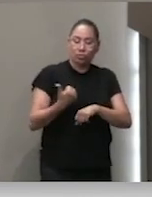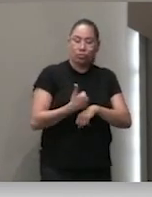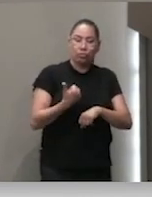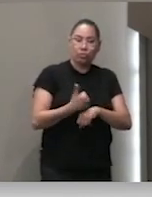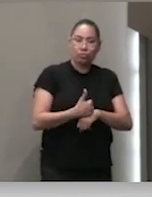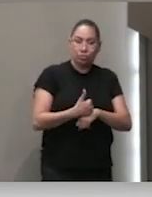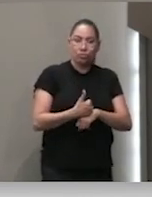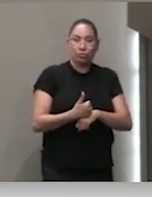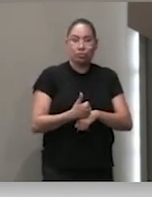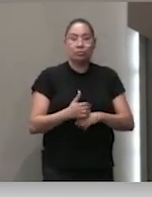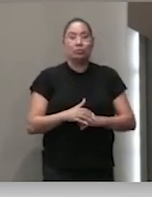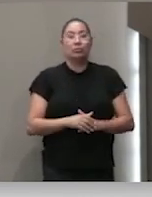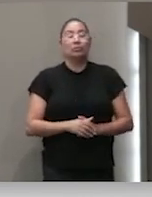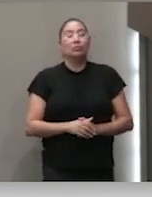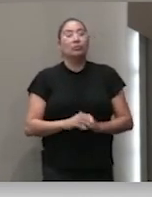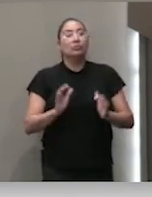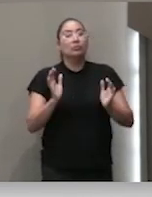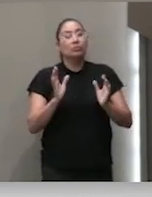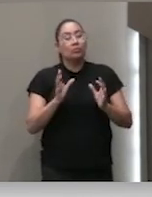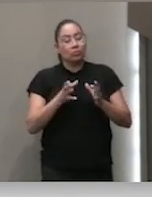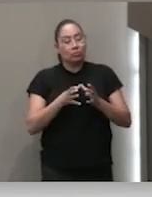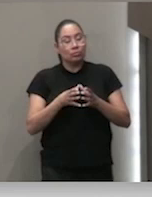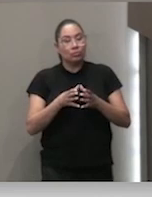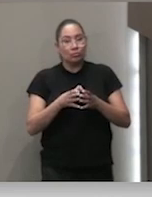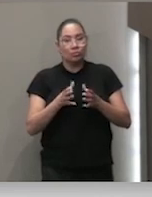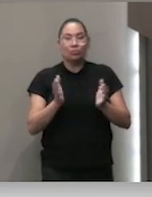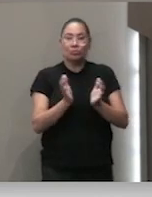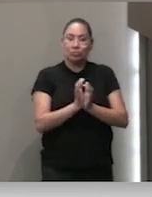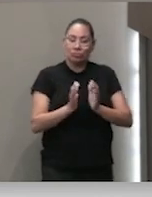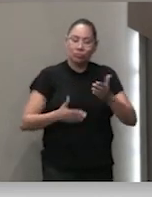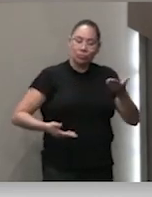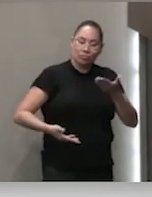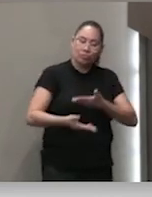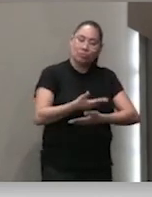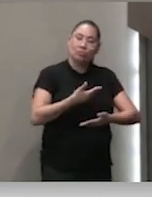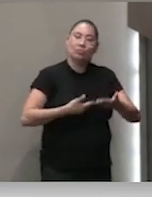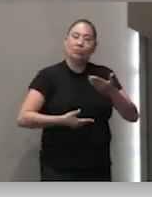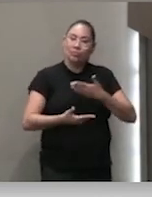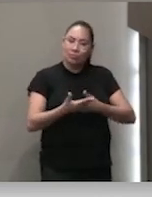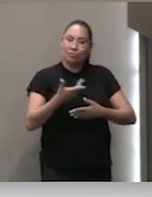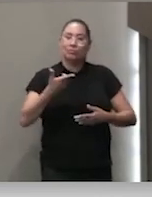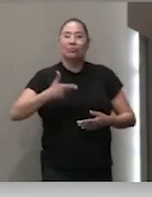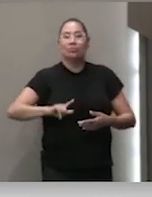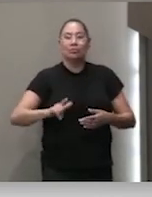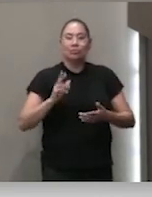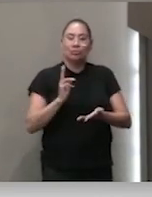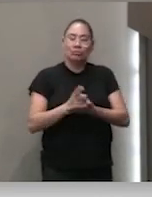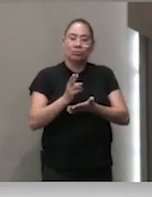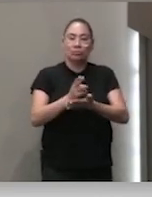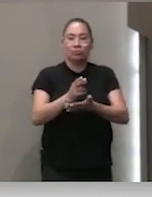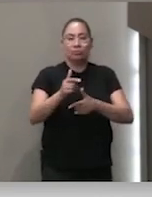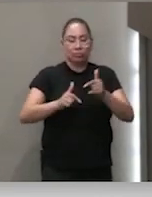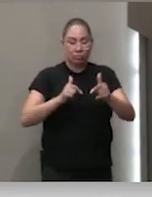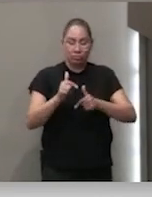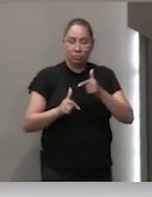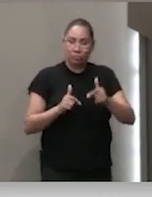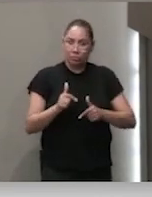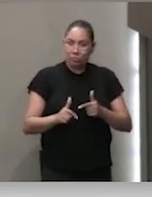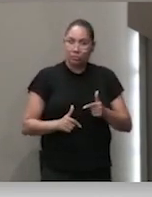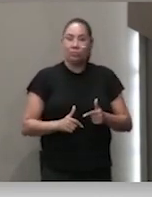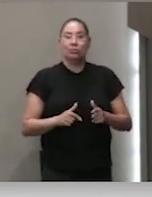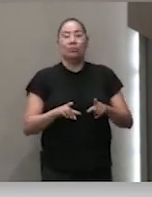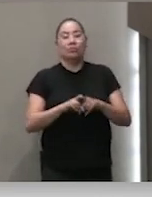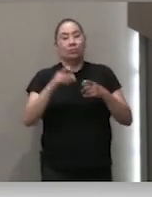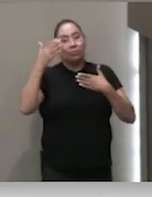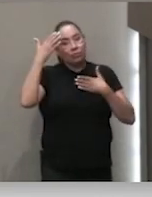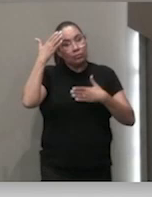colegas Ada e Renato Checker, que se reelegeram, pudessem estar aqui, né, novamente, né, dando seguimento ao seu trabalho. Um